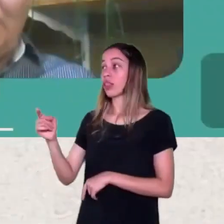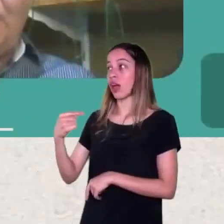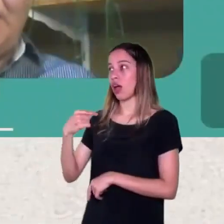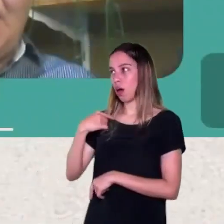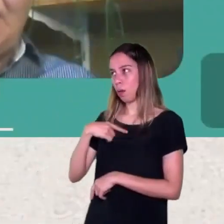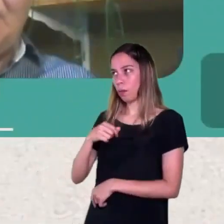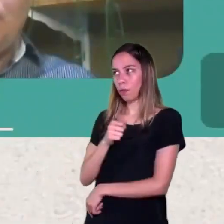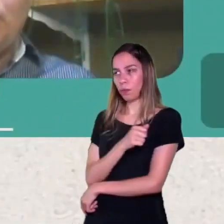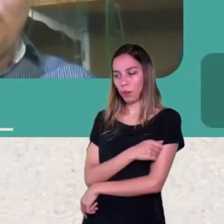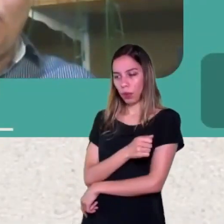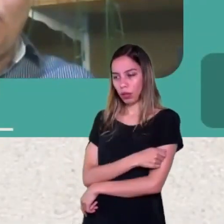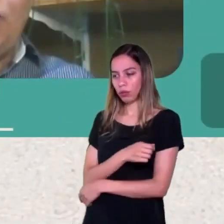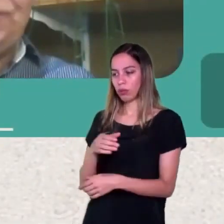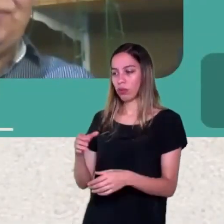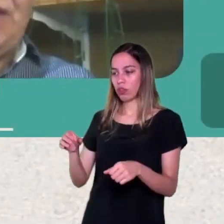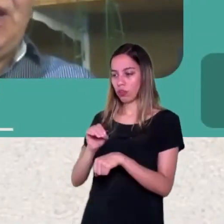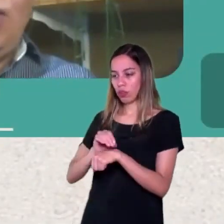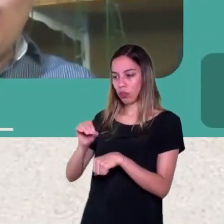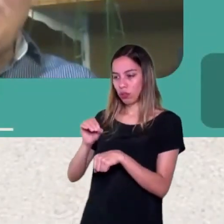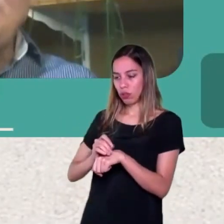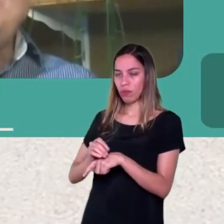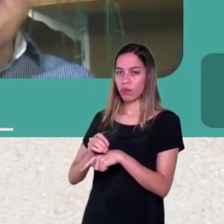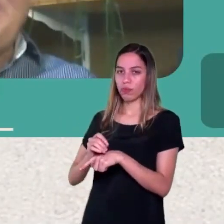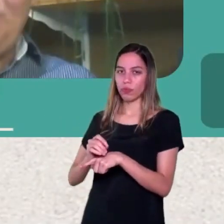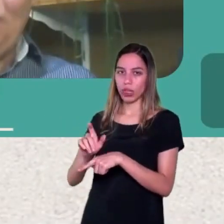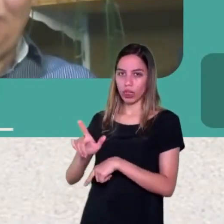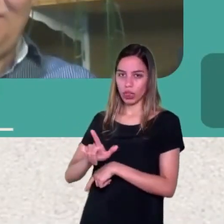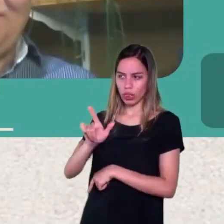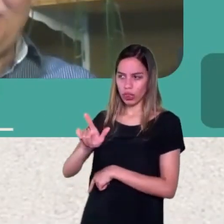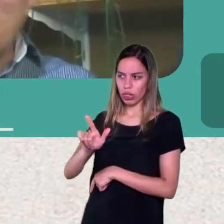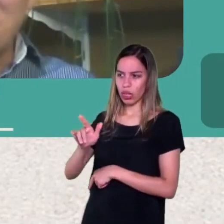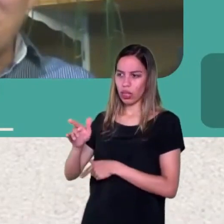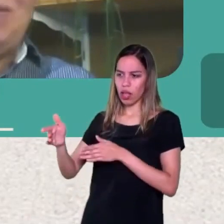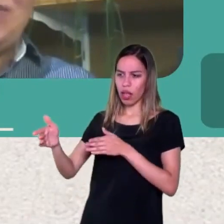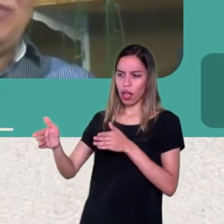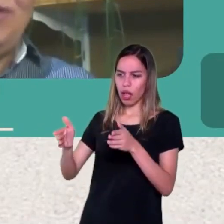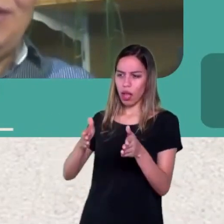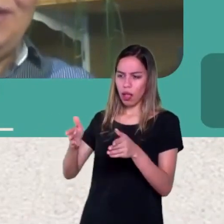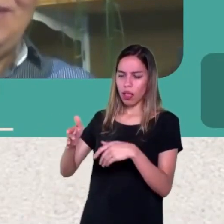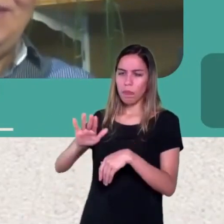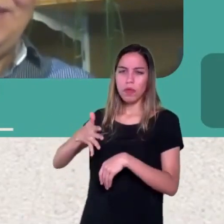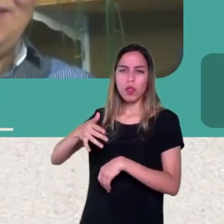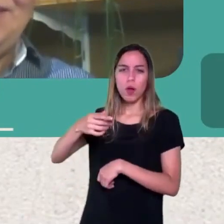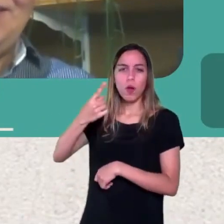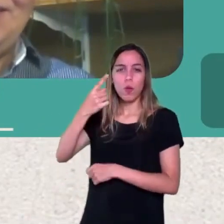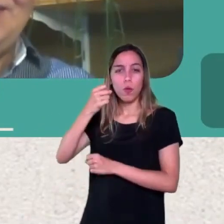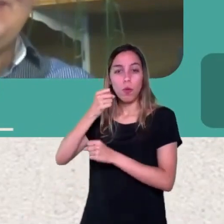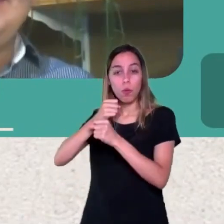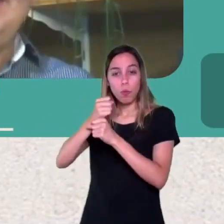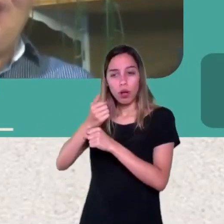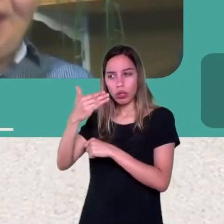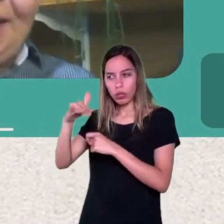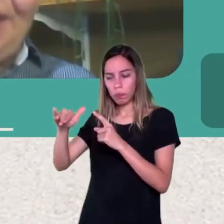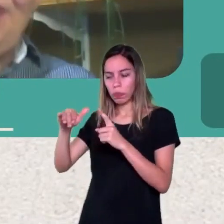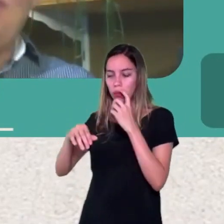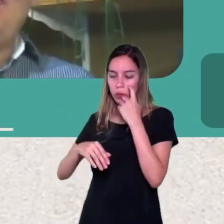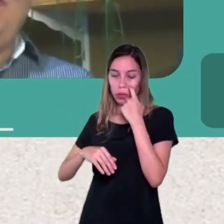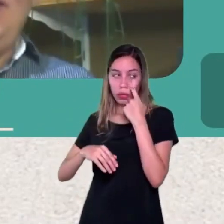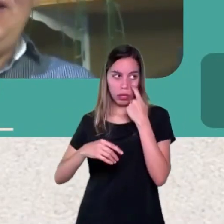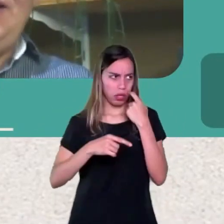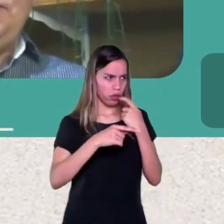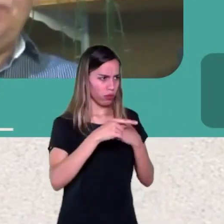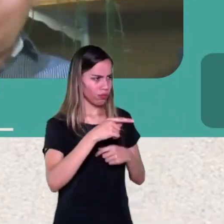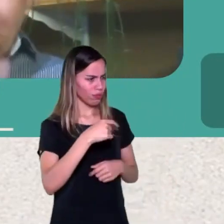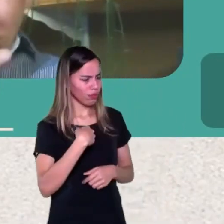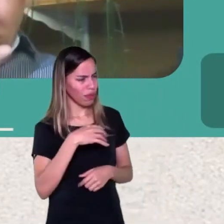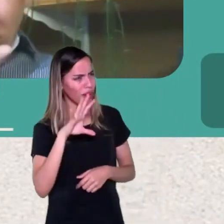oficina literária que durou 1 ano e meio. E eu achei inusitada a escolha do lugar para essa oficina, né? Então, conta